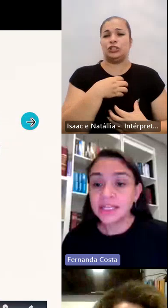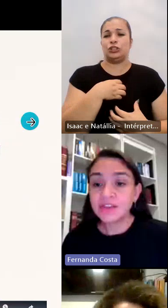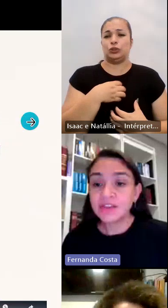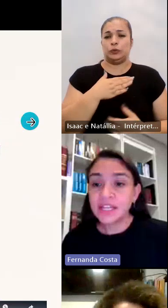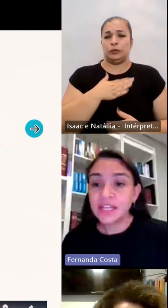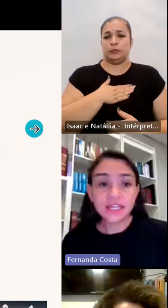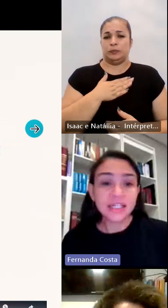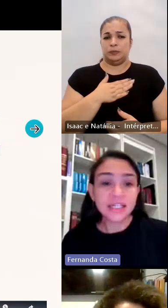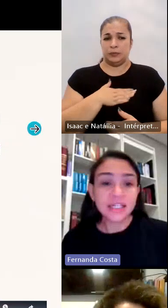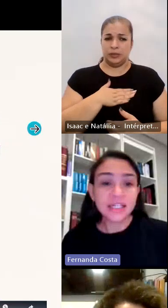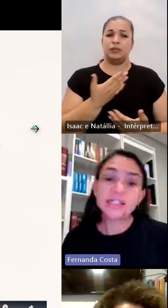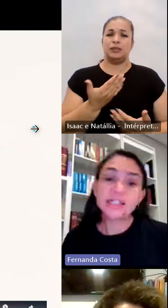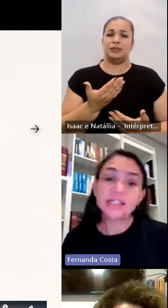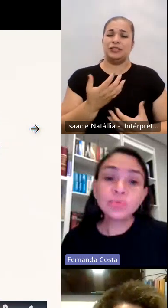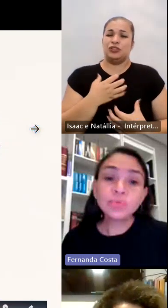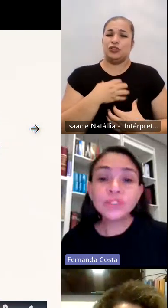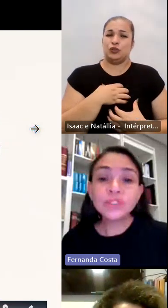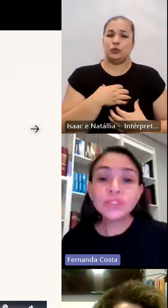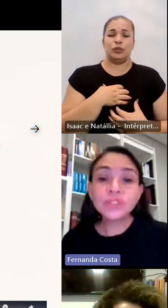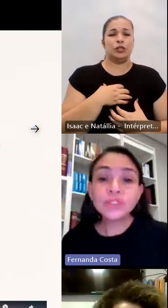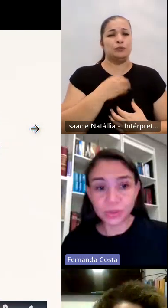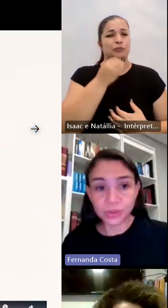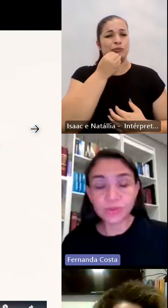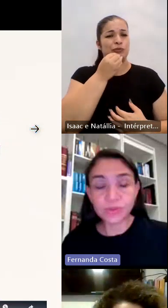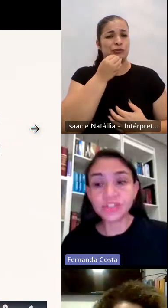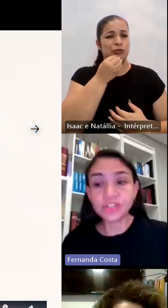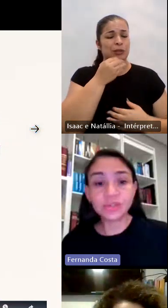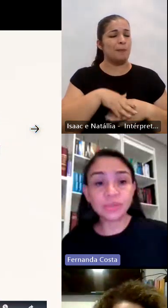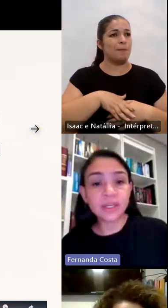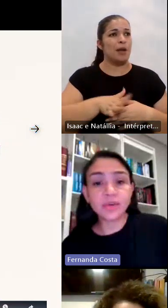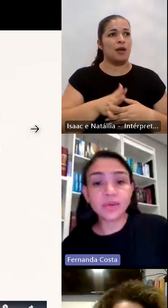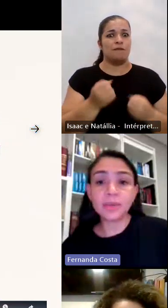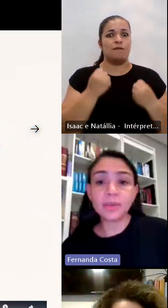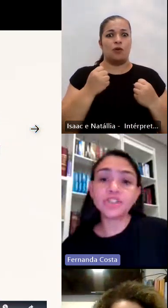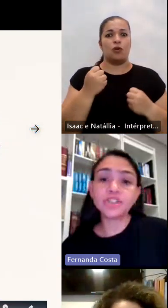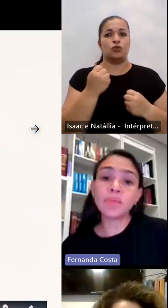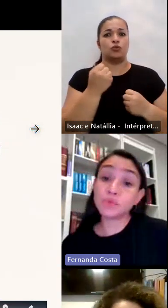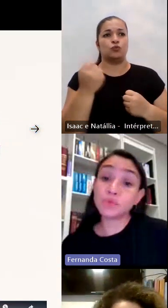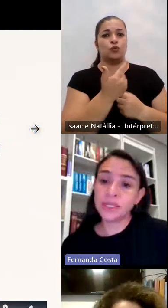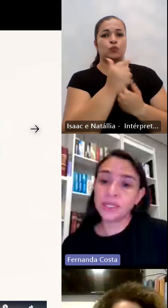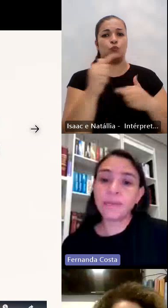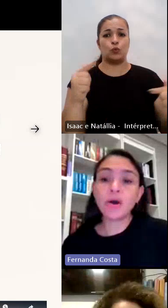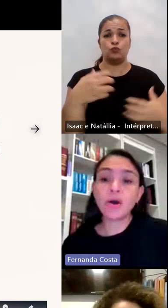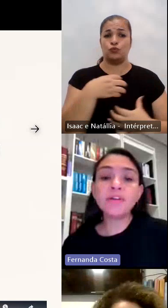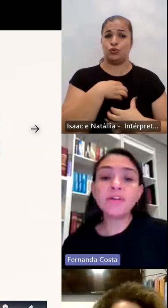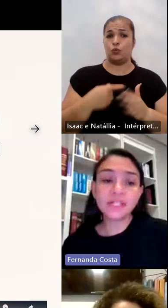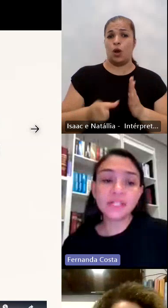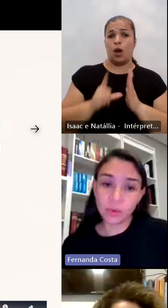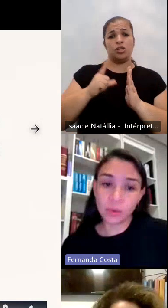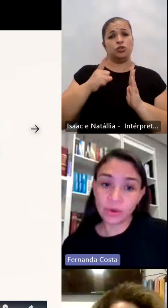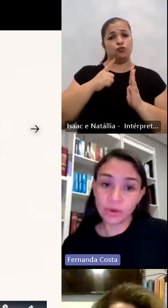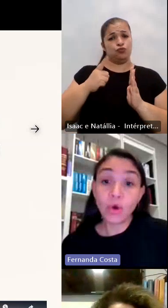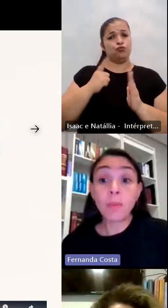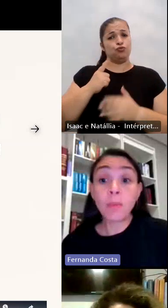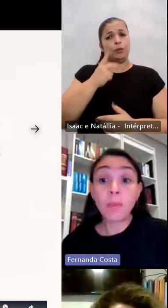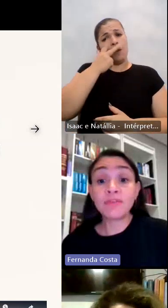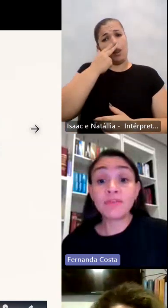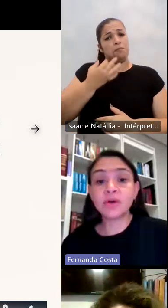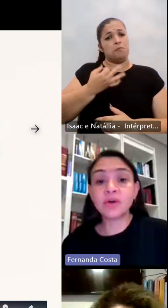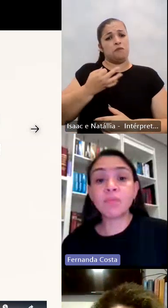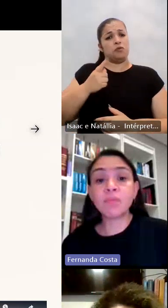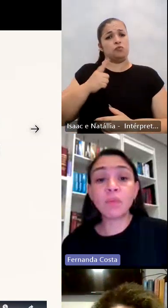que deveria ser mais agudo do que nos outros, um sentido que anteriormente eu possuía na maior perfeição,